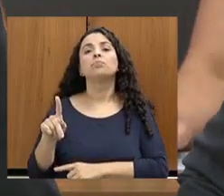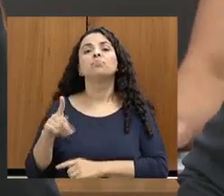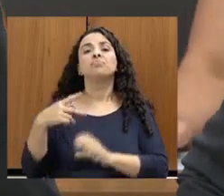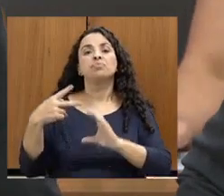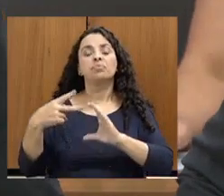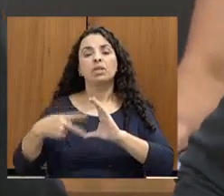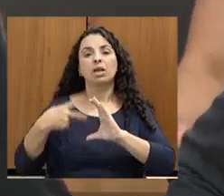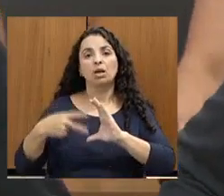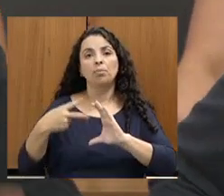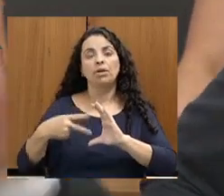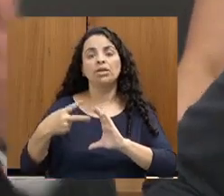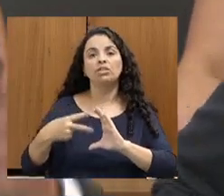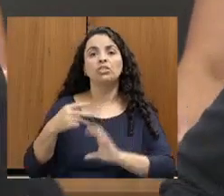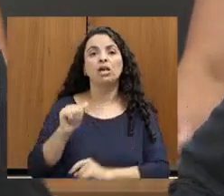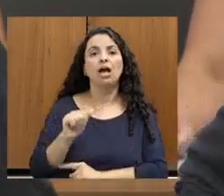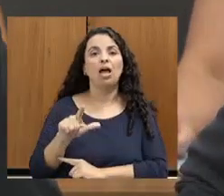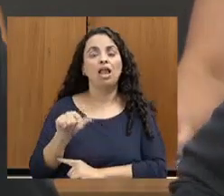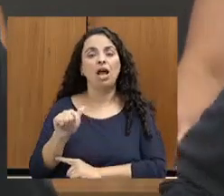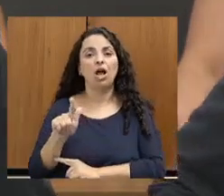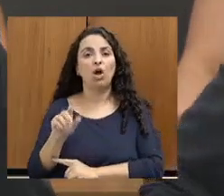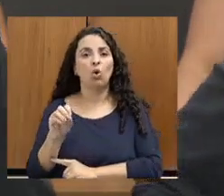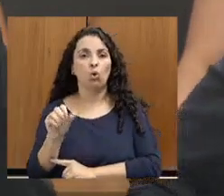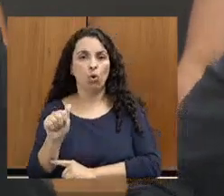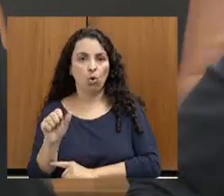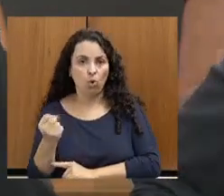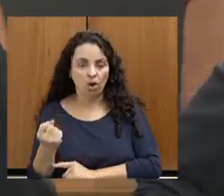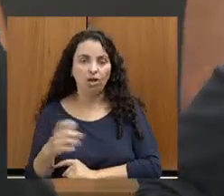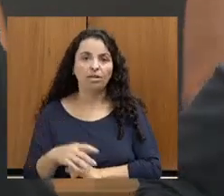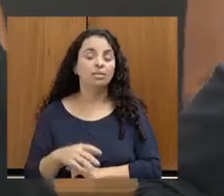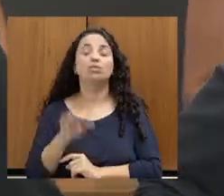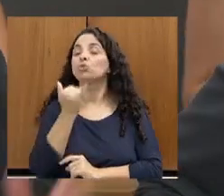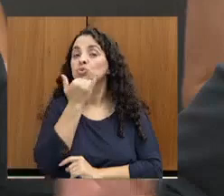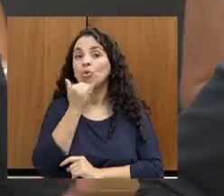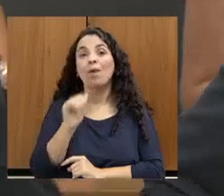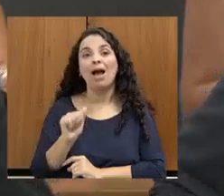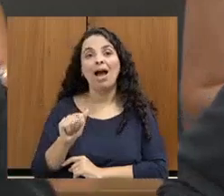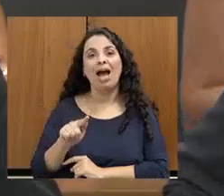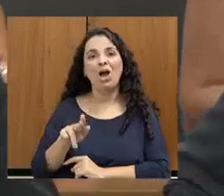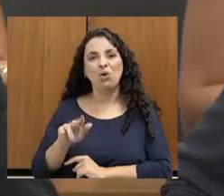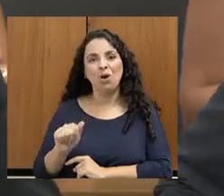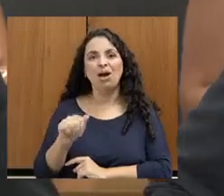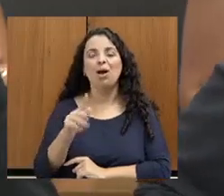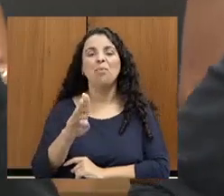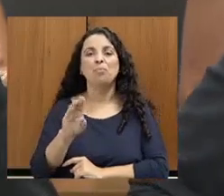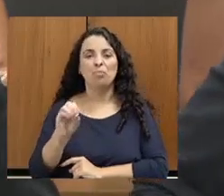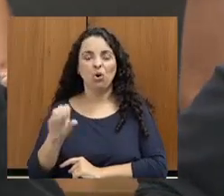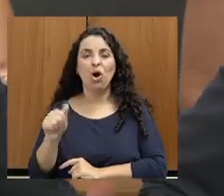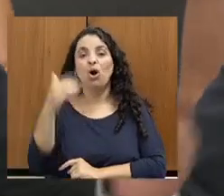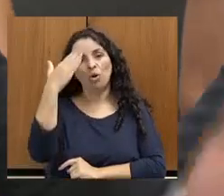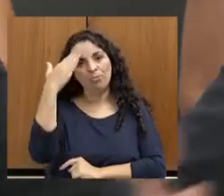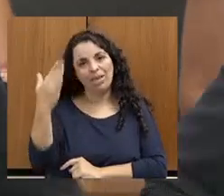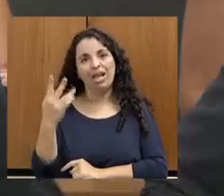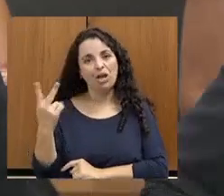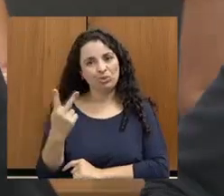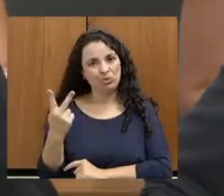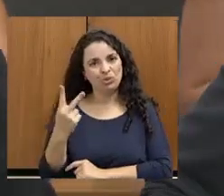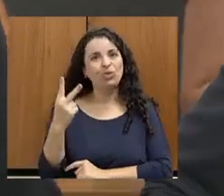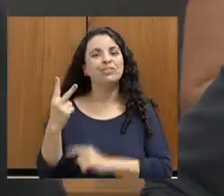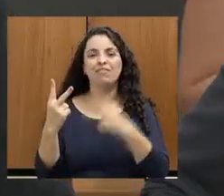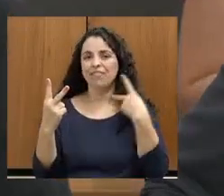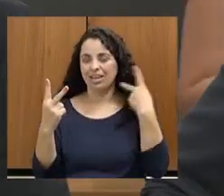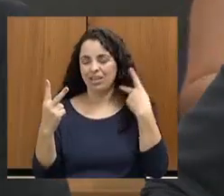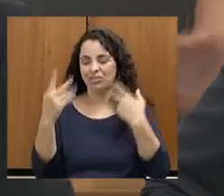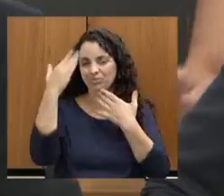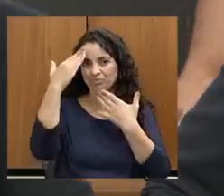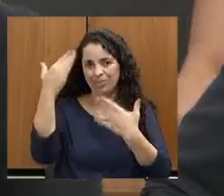com deficiência, lá na nossa querida Água Boa. Muito obrigado pela presença dos dois vereadores. Daqui a pouquinho vocês